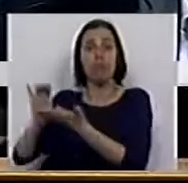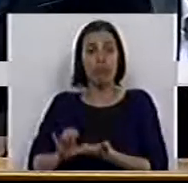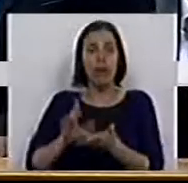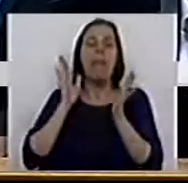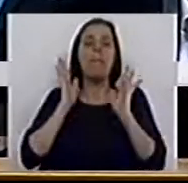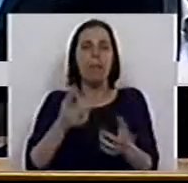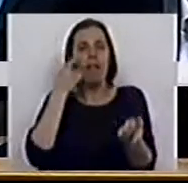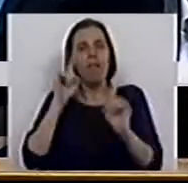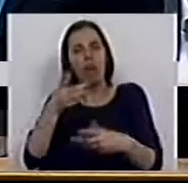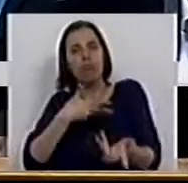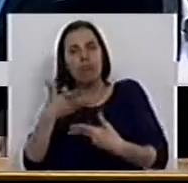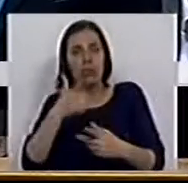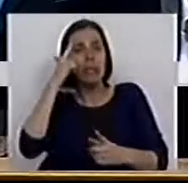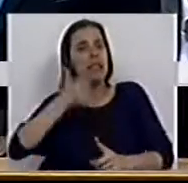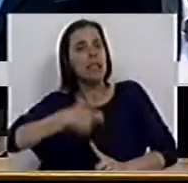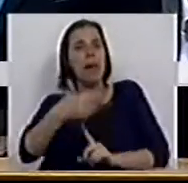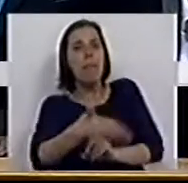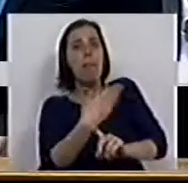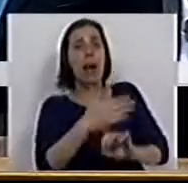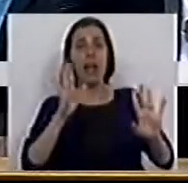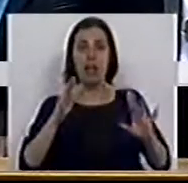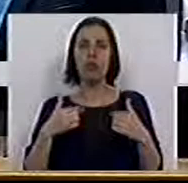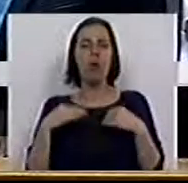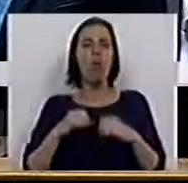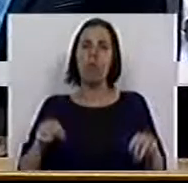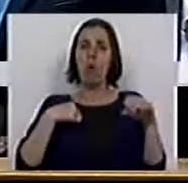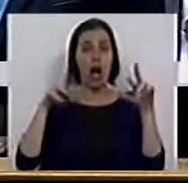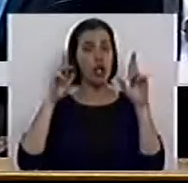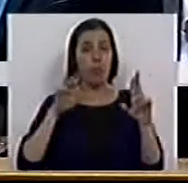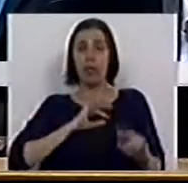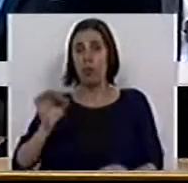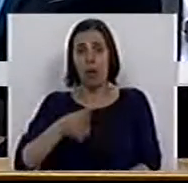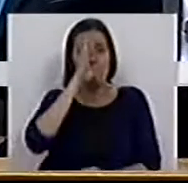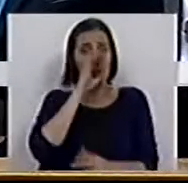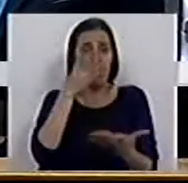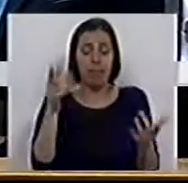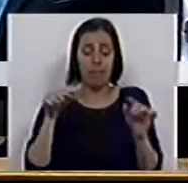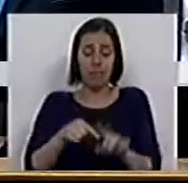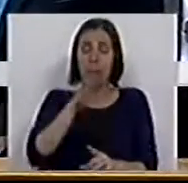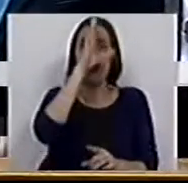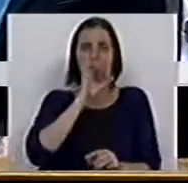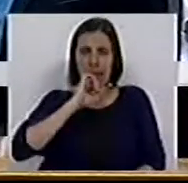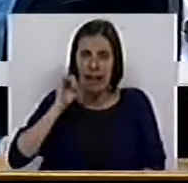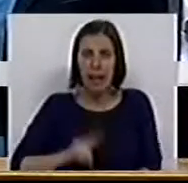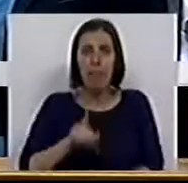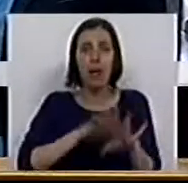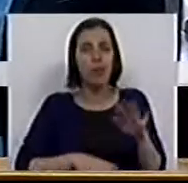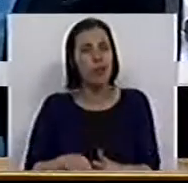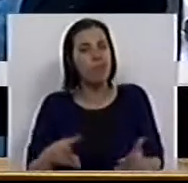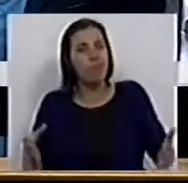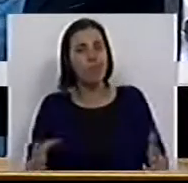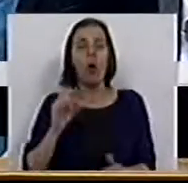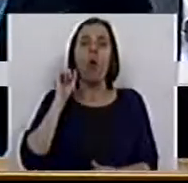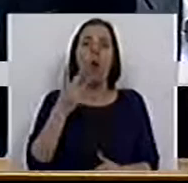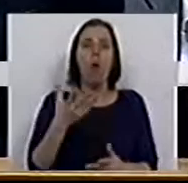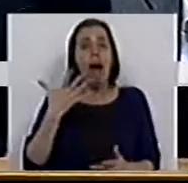preciso renegociar em nome do país. Não temos esperança, Sr. Primeiro-Ministro, que este Governo seja capaz de o fazer ou